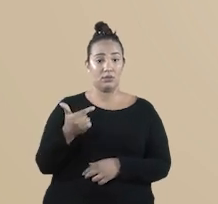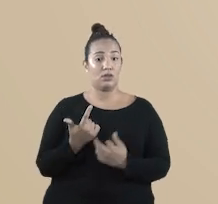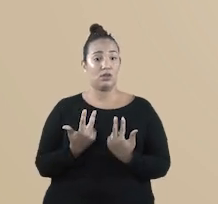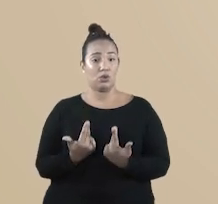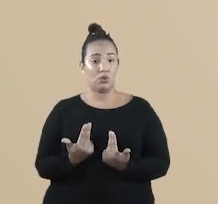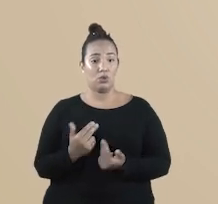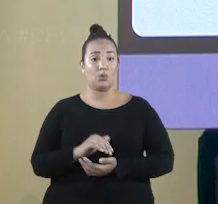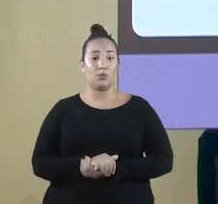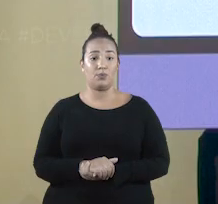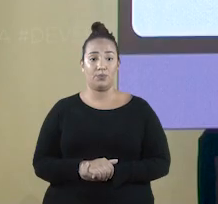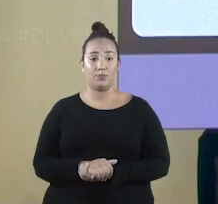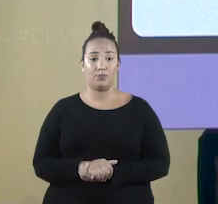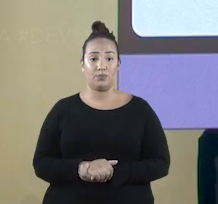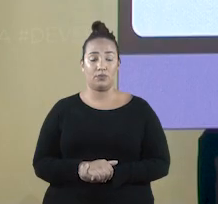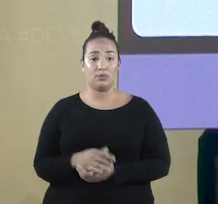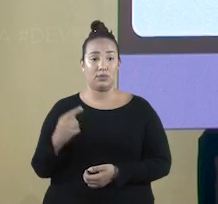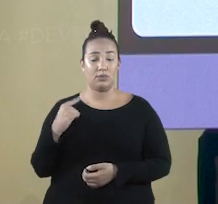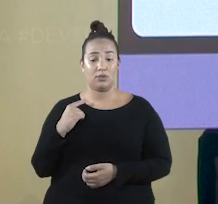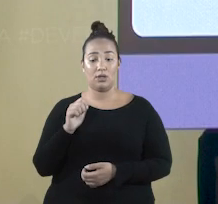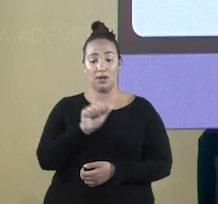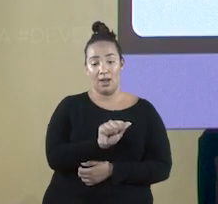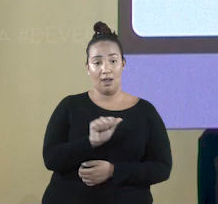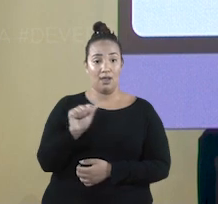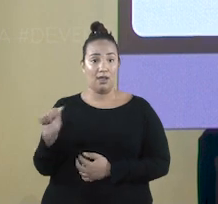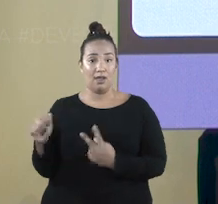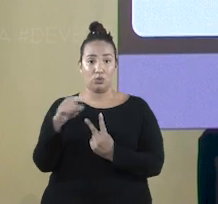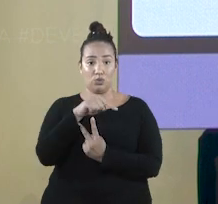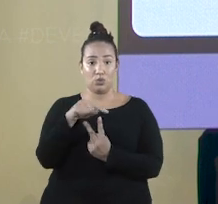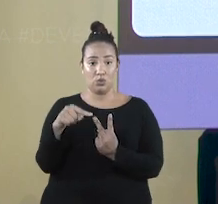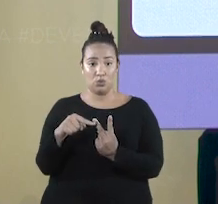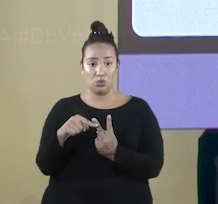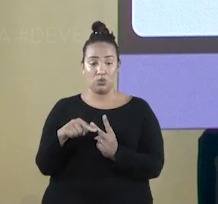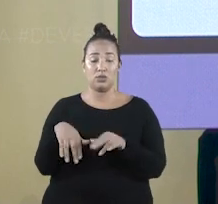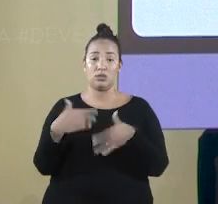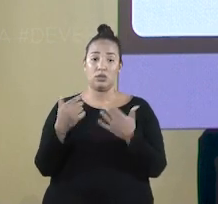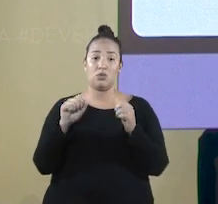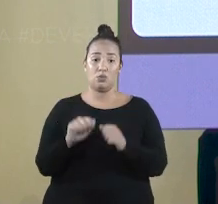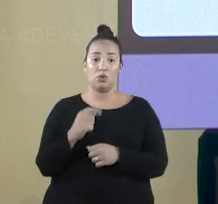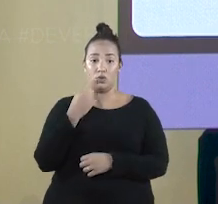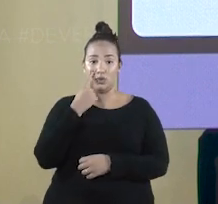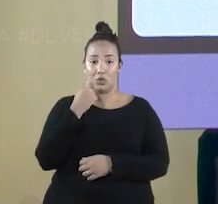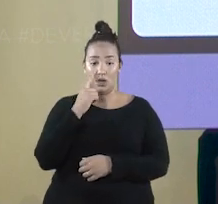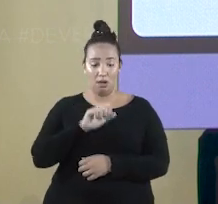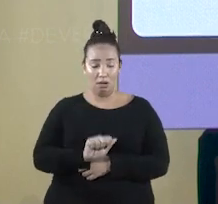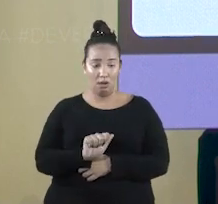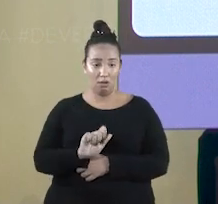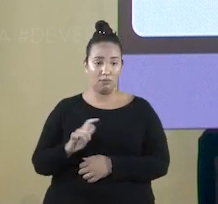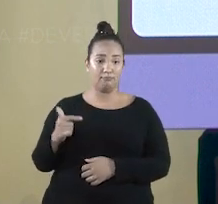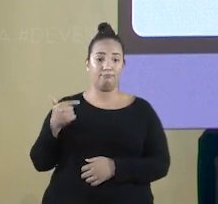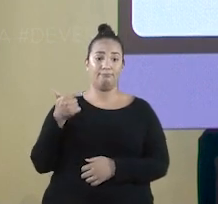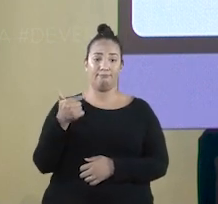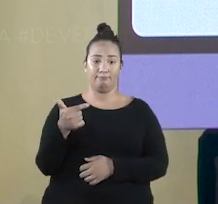c² é igual. Aqui temos dois a's, ó. Dois a's. Então, podemos escrever